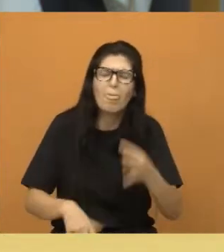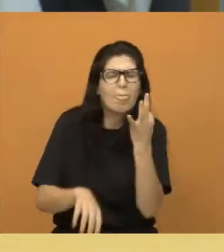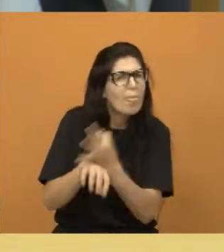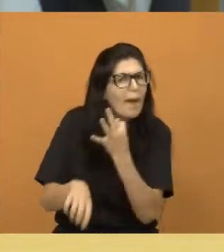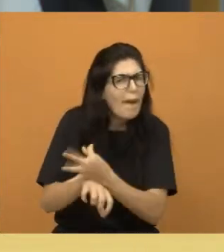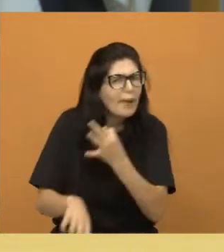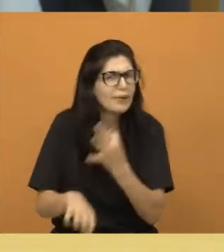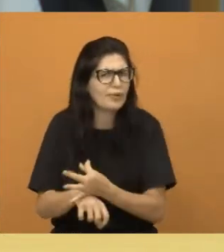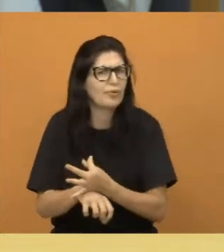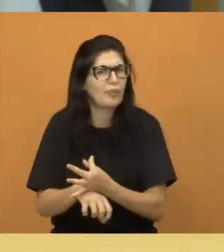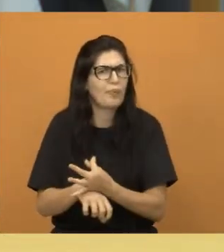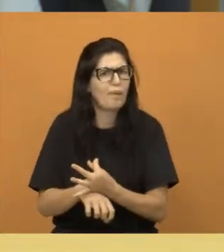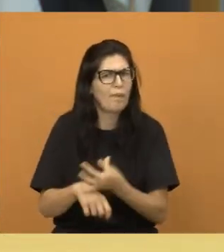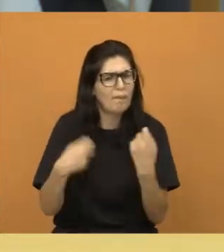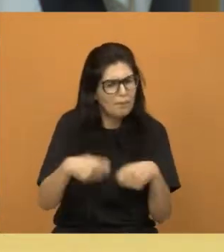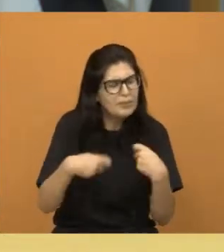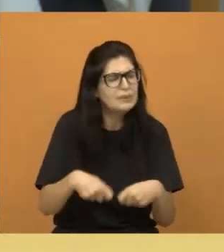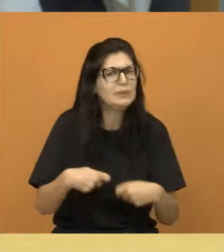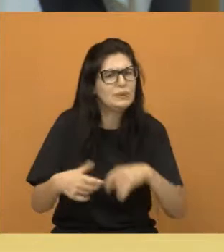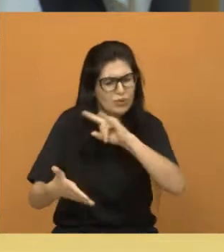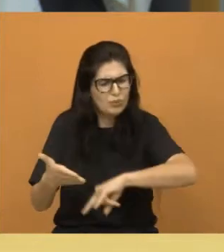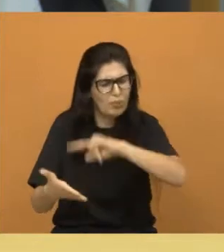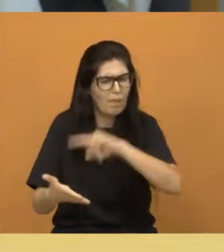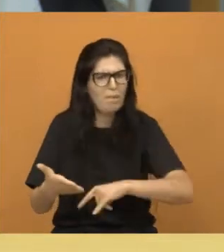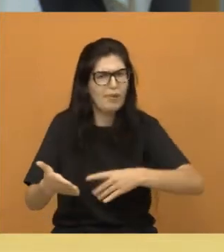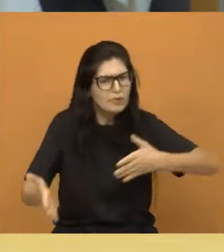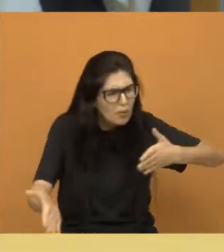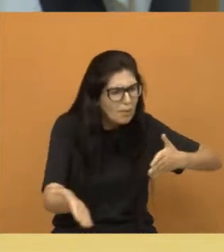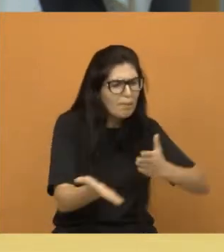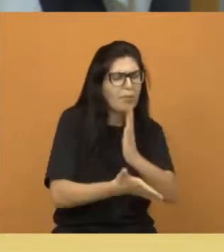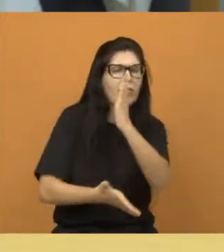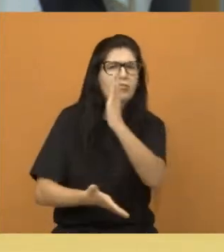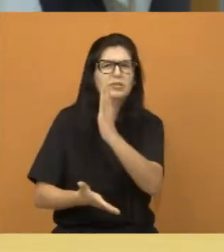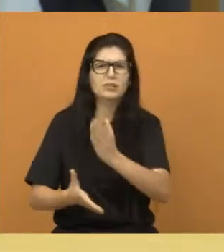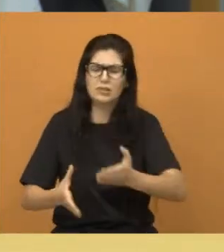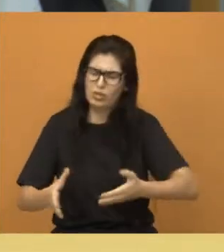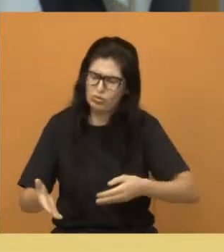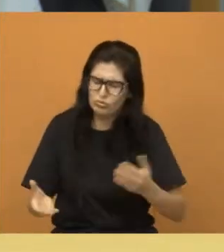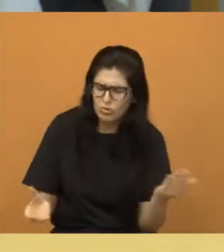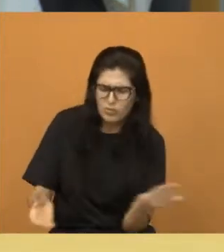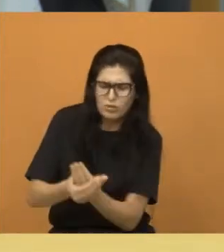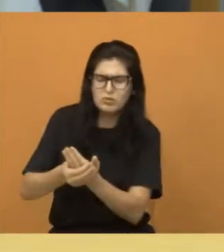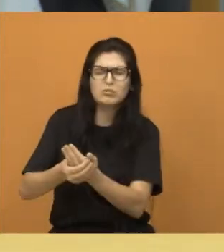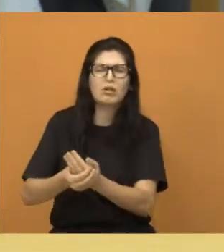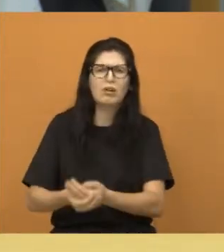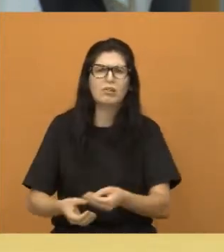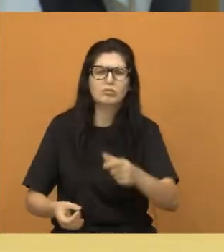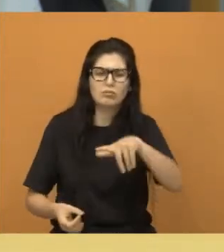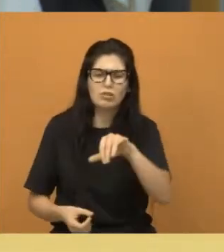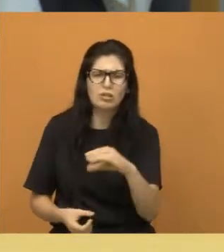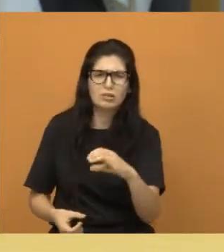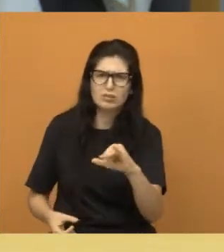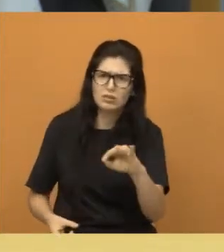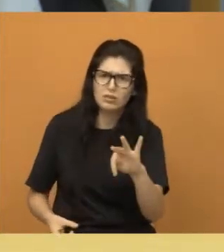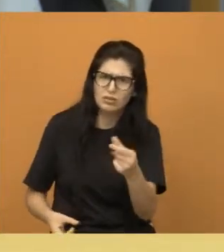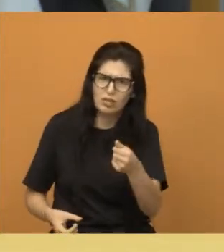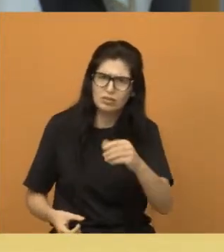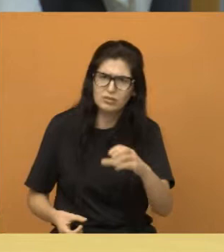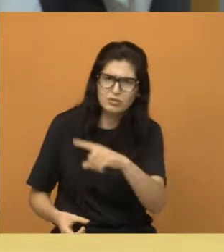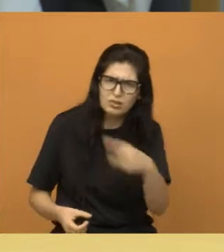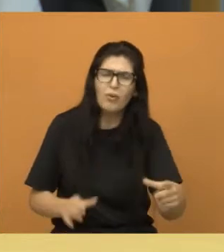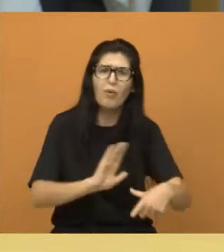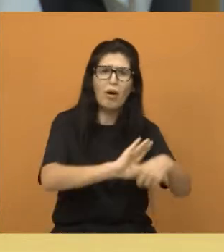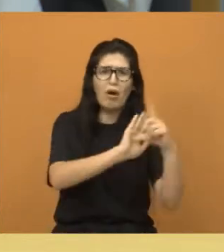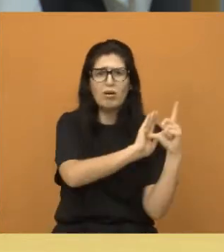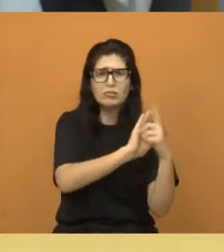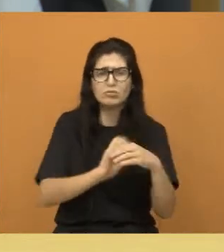muito de licitação. Por isso que a gente foi conversar, eu estive lá conversando com o